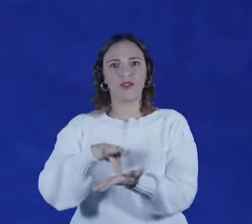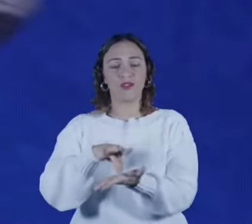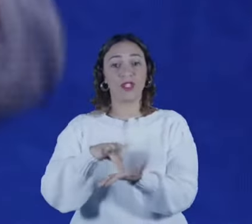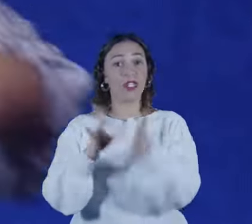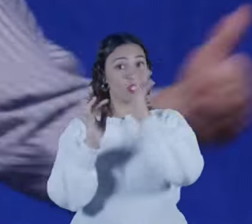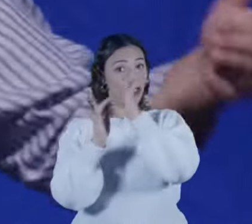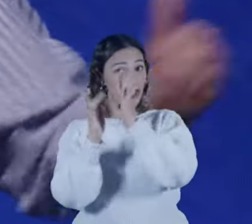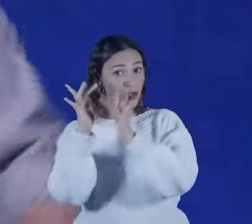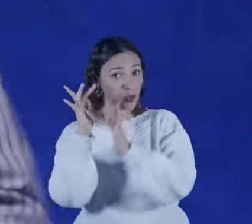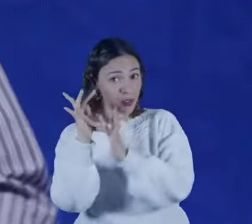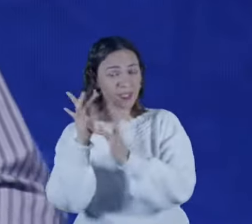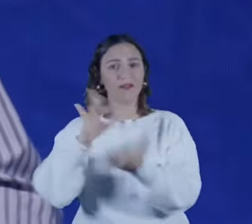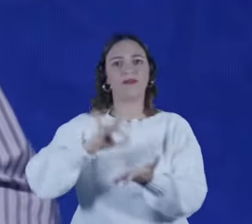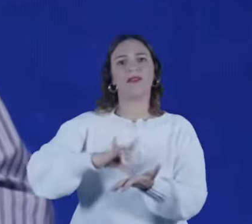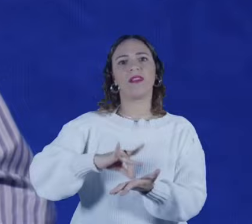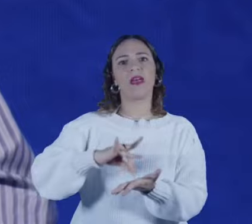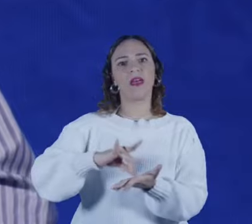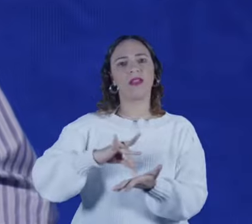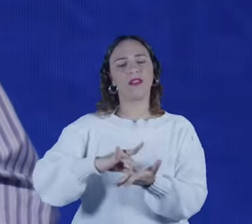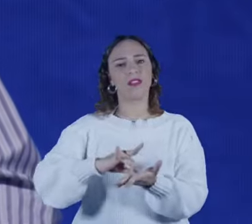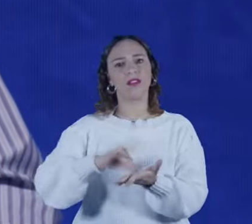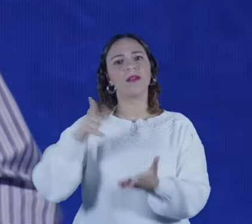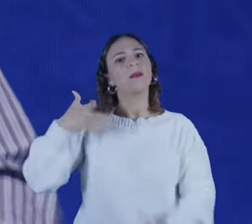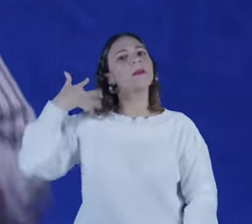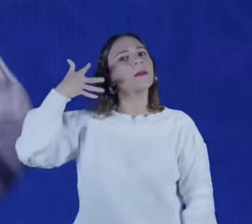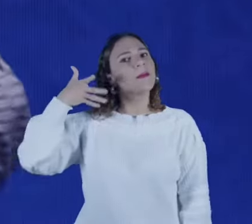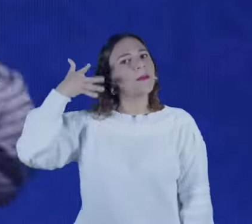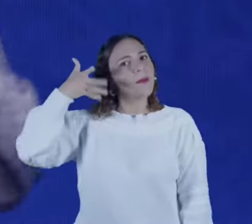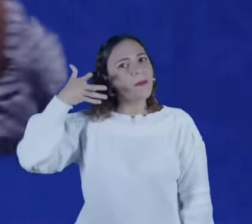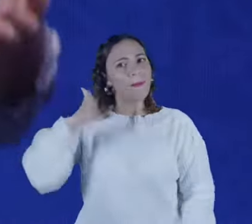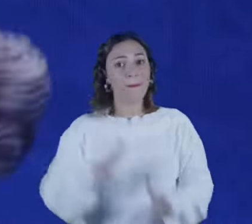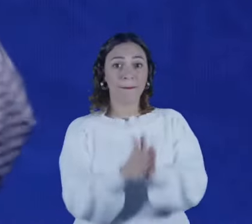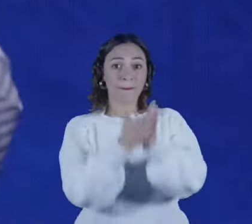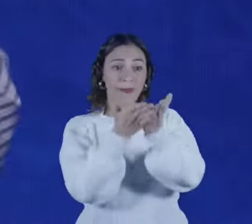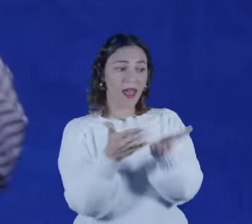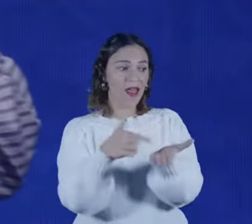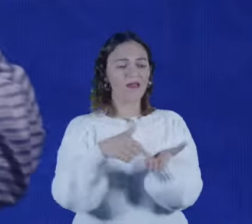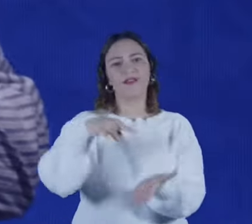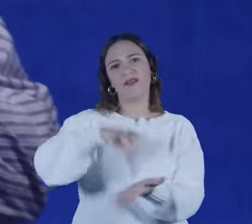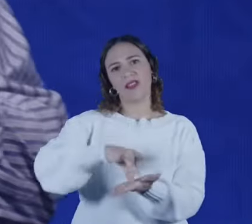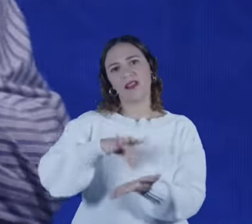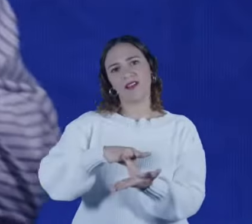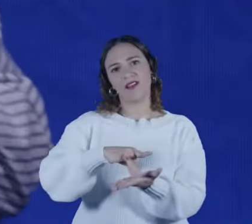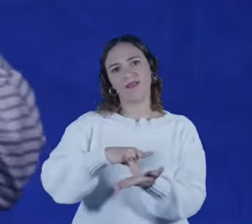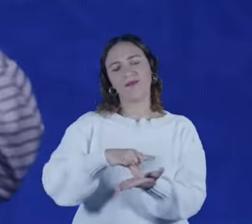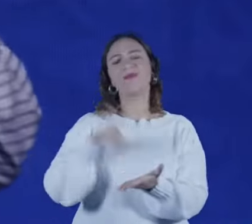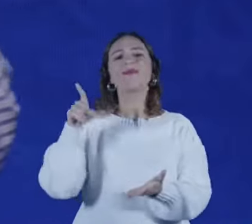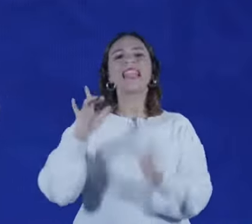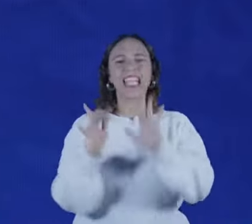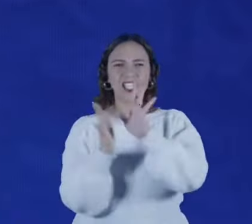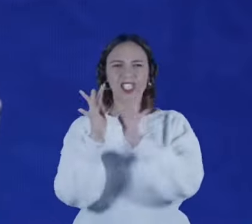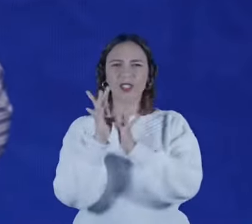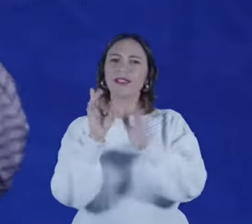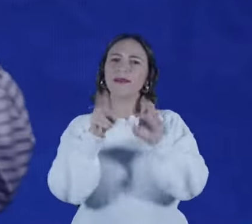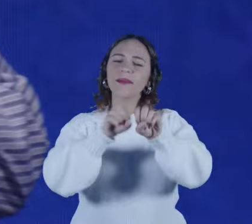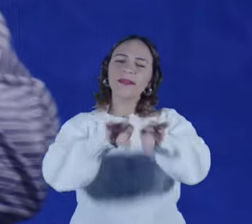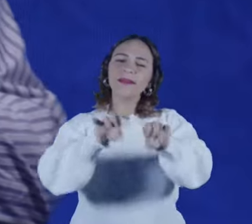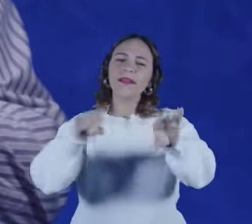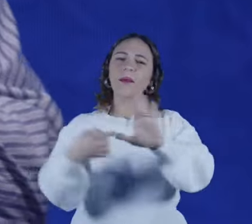Jesus é a verdade e a sua palavra é a verdade. Jesus, quando ele fala, usando a figura da metáfora,